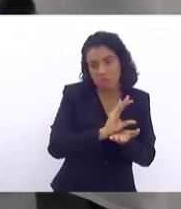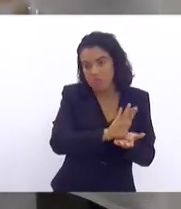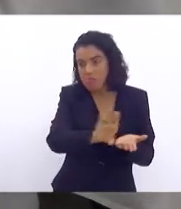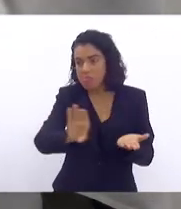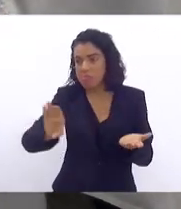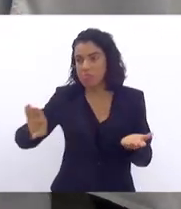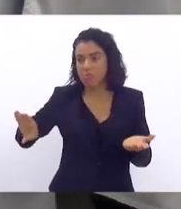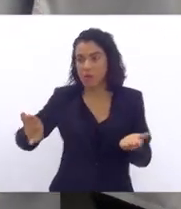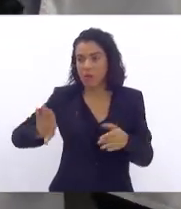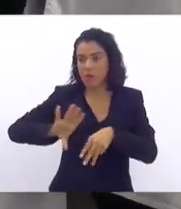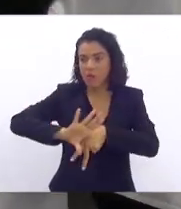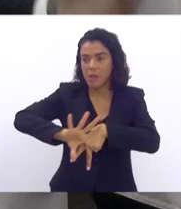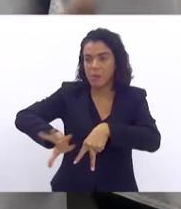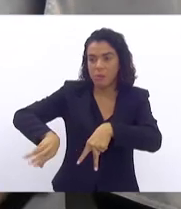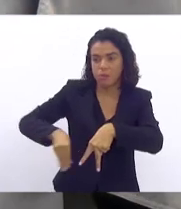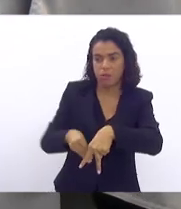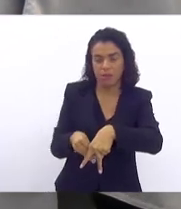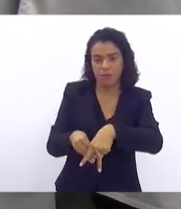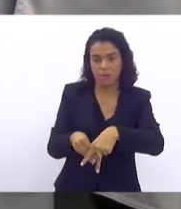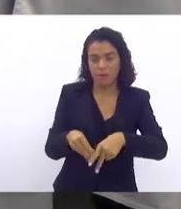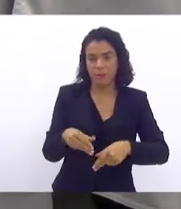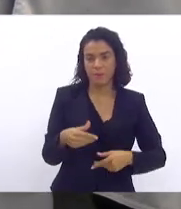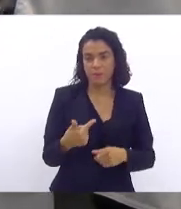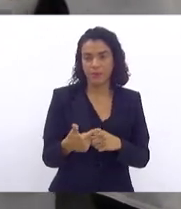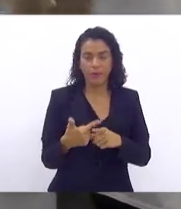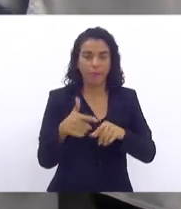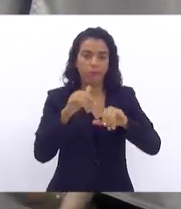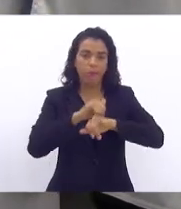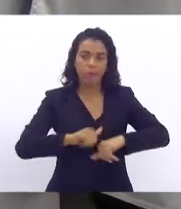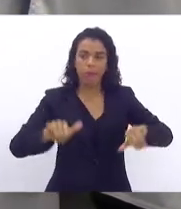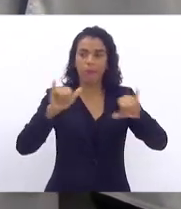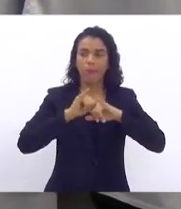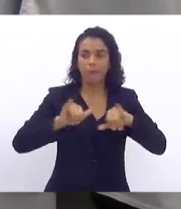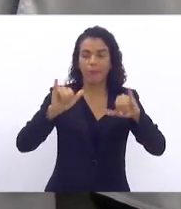mal feito, porque teve repercussão, porque não chegou